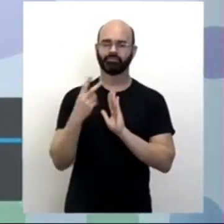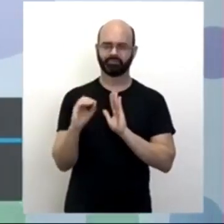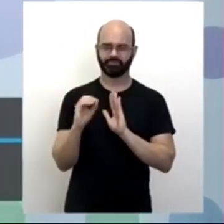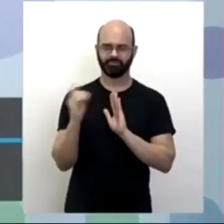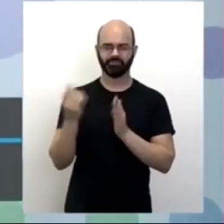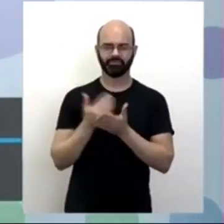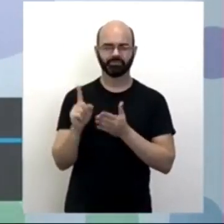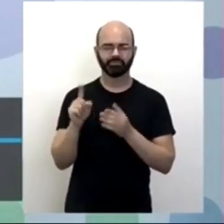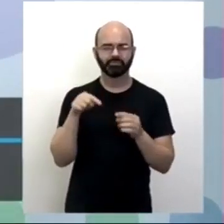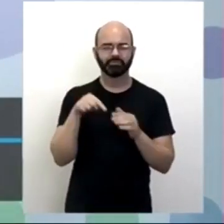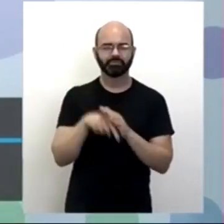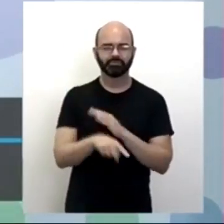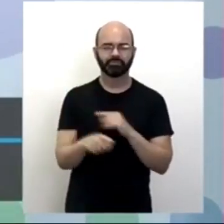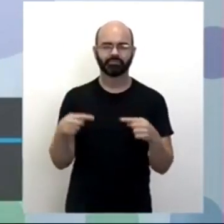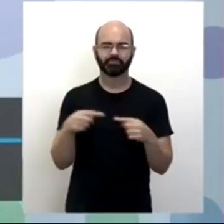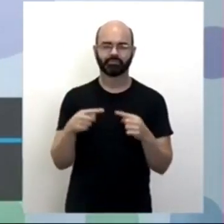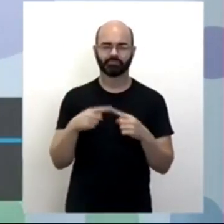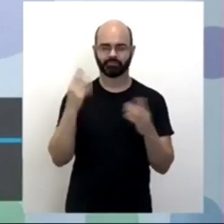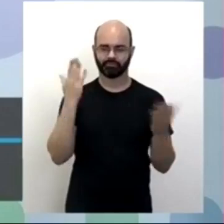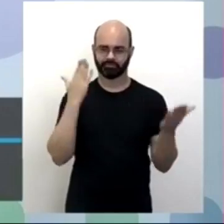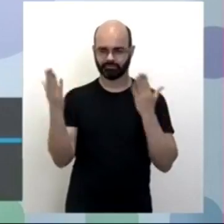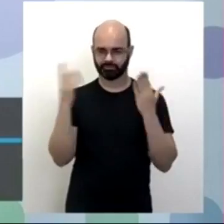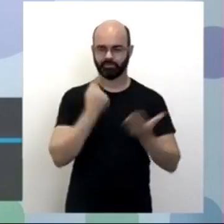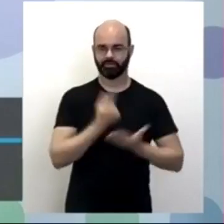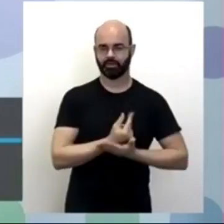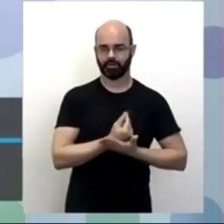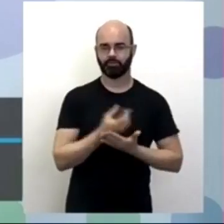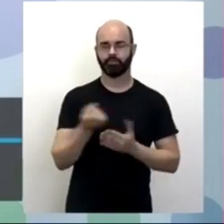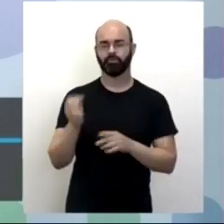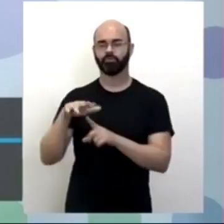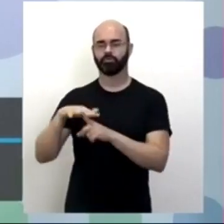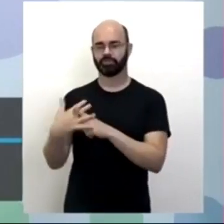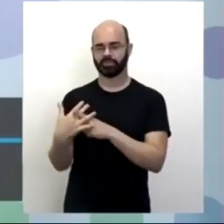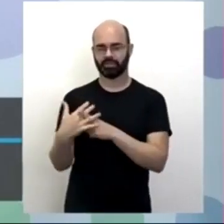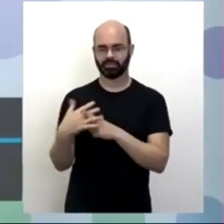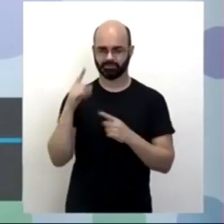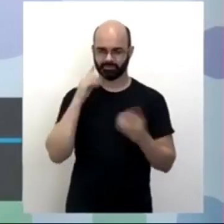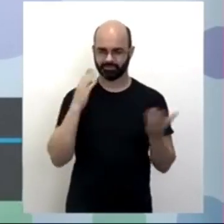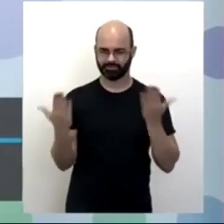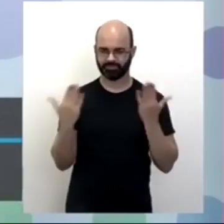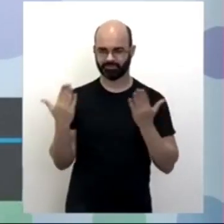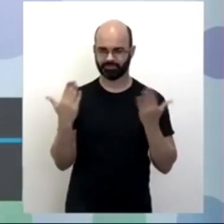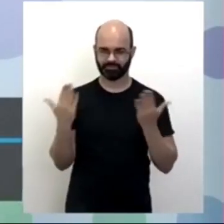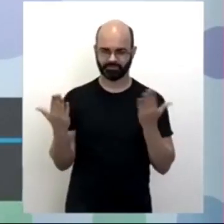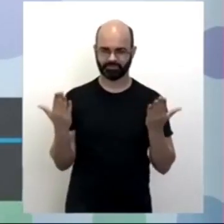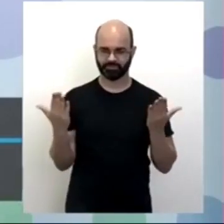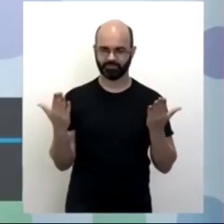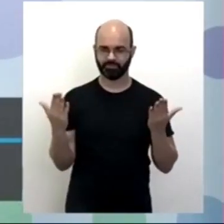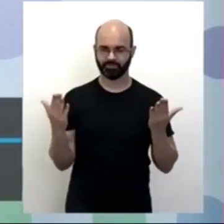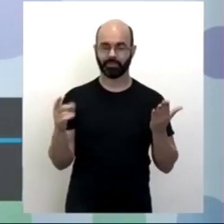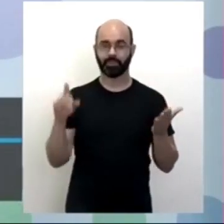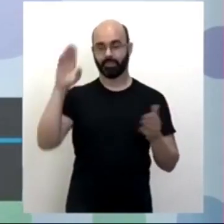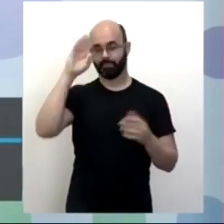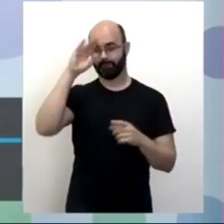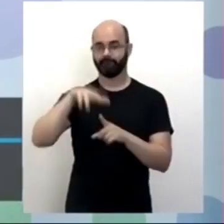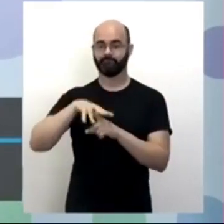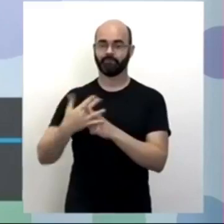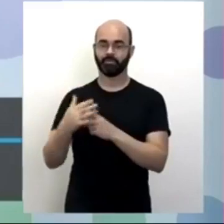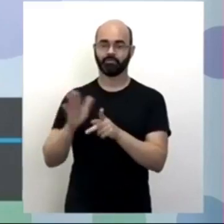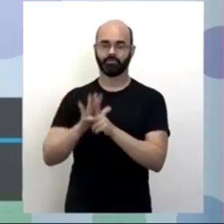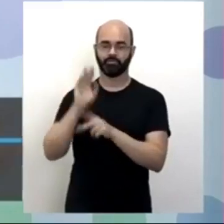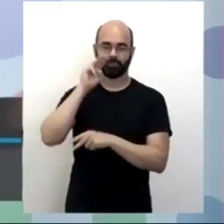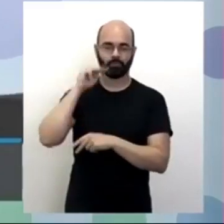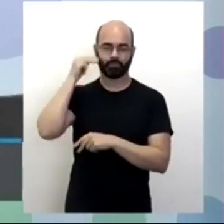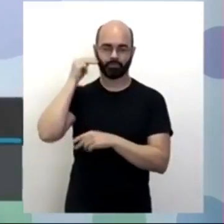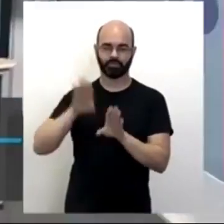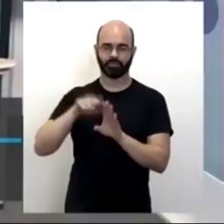relacionada aos embates entre capitalismo e socialismo, principalmente a questão do socialismo marxista-leninista.